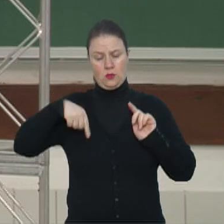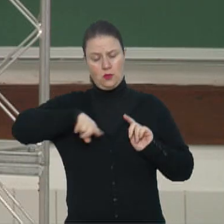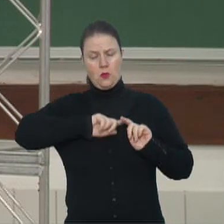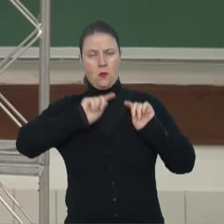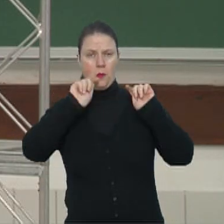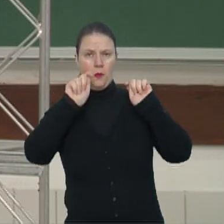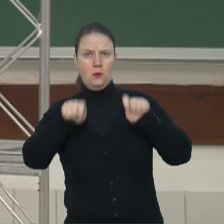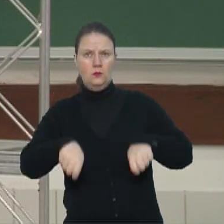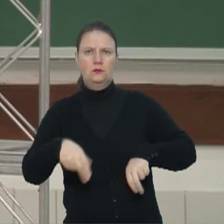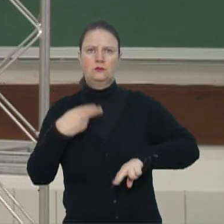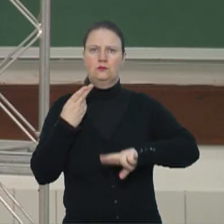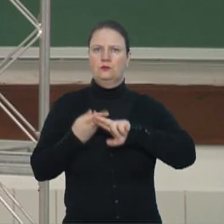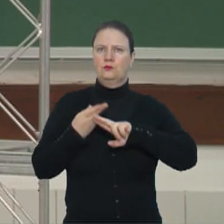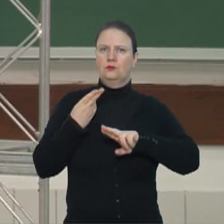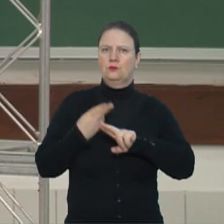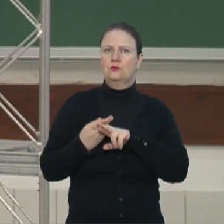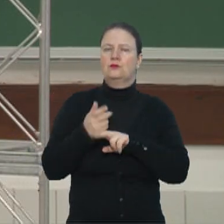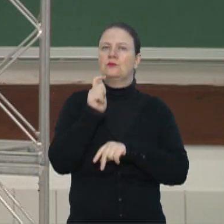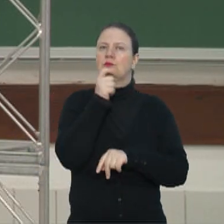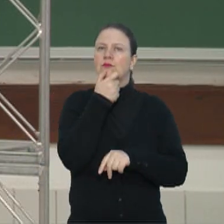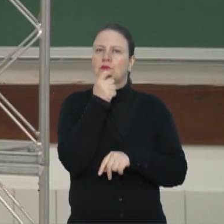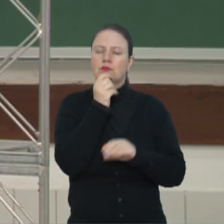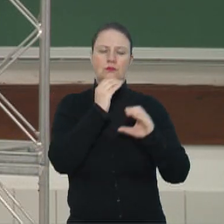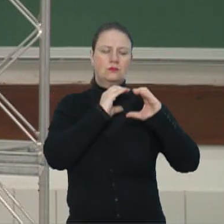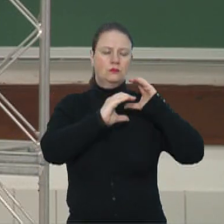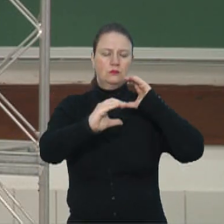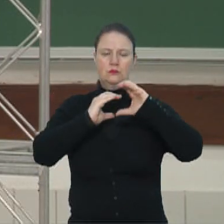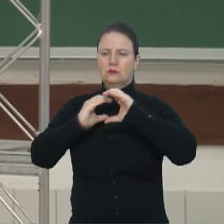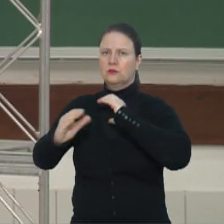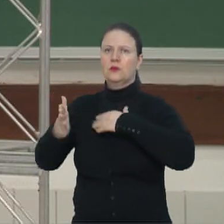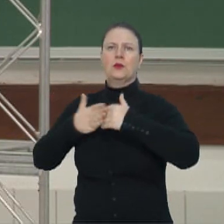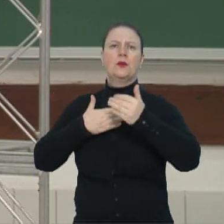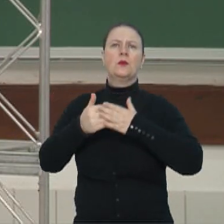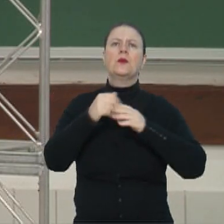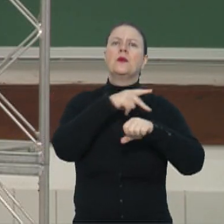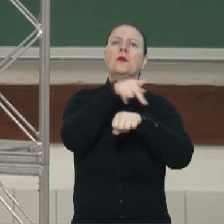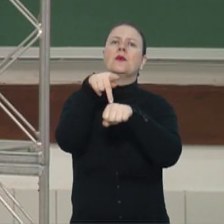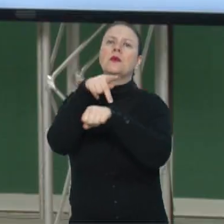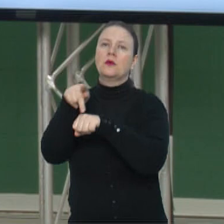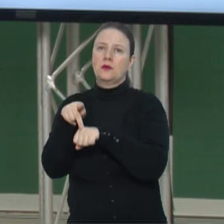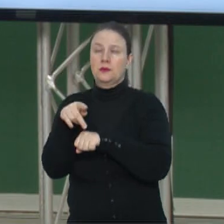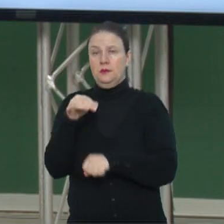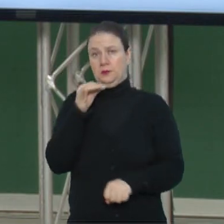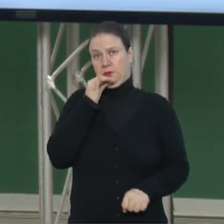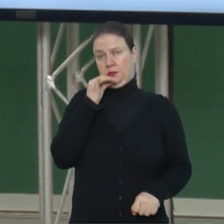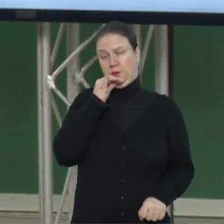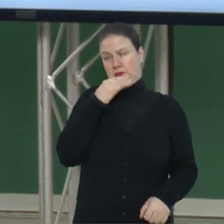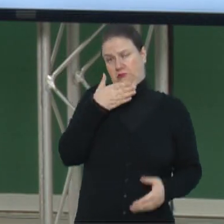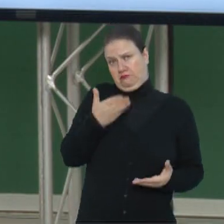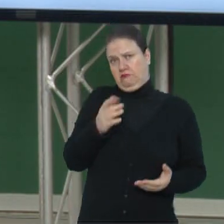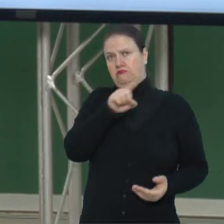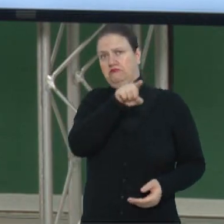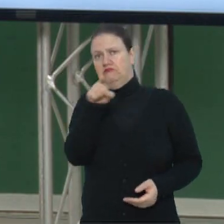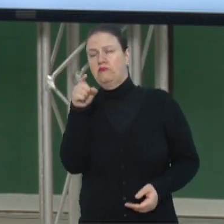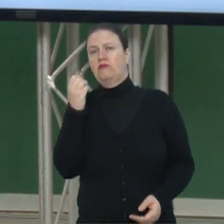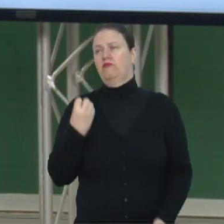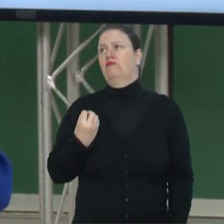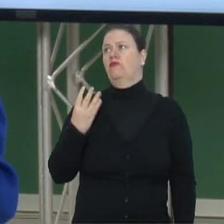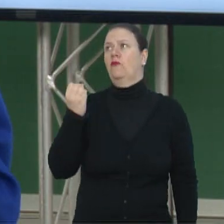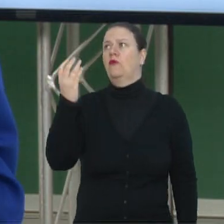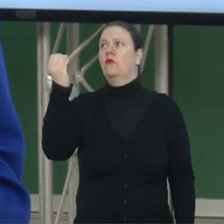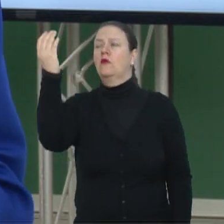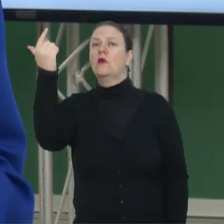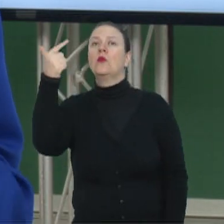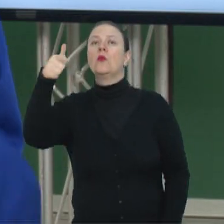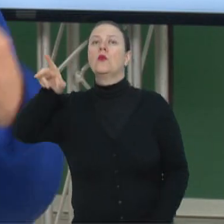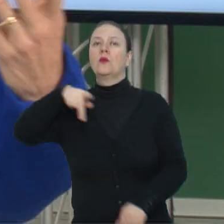usar o inglês para nos comunicarmos em qualquer país. Então, por exemplo, você vai fazer uma viagem internacional. Você não